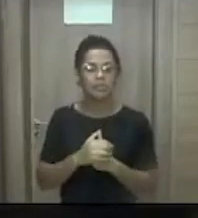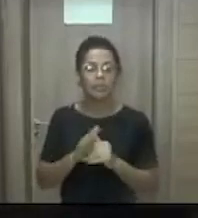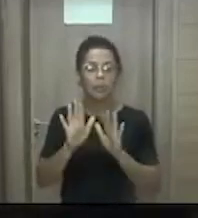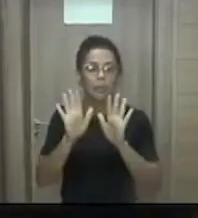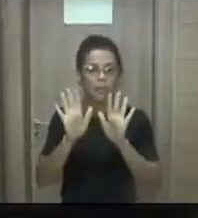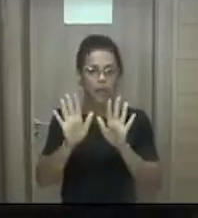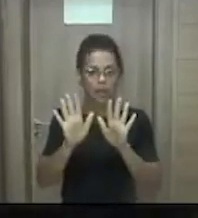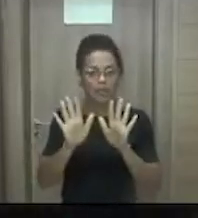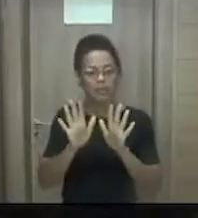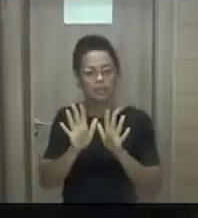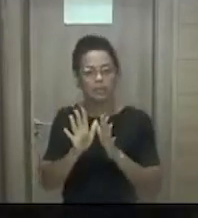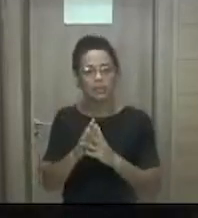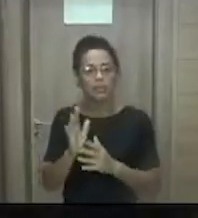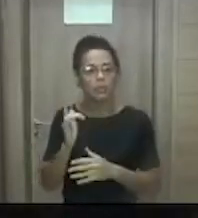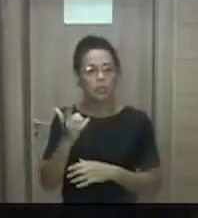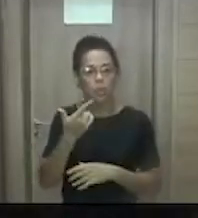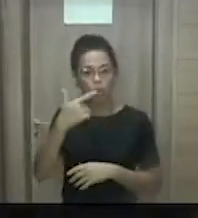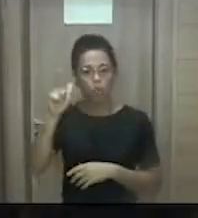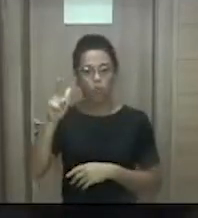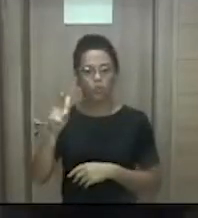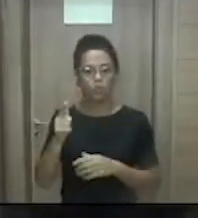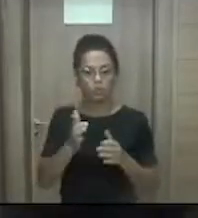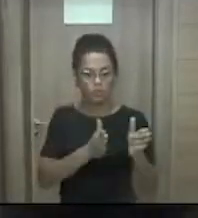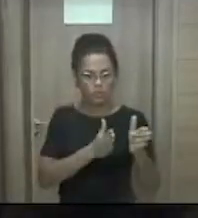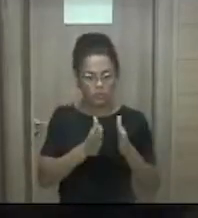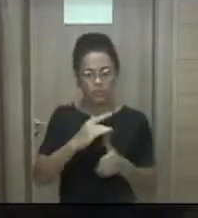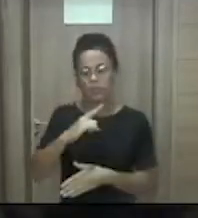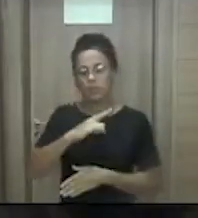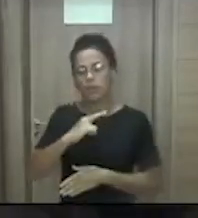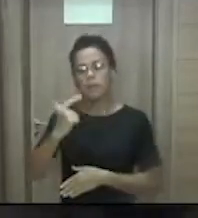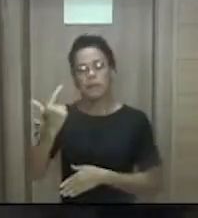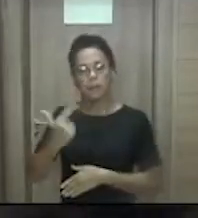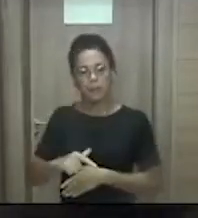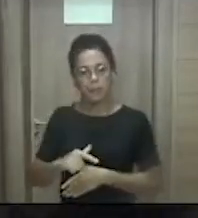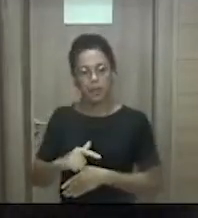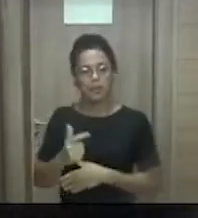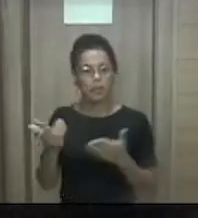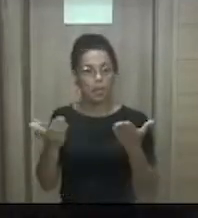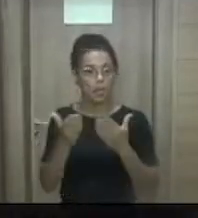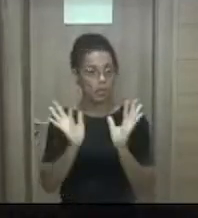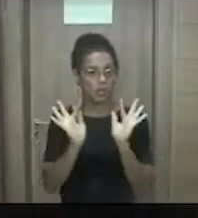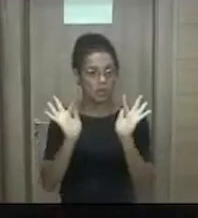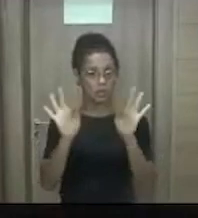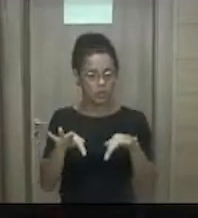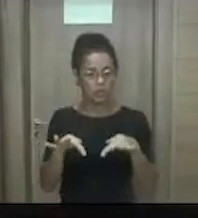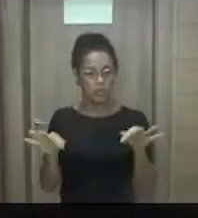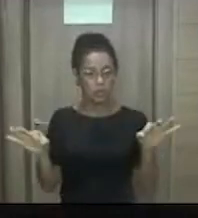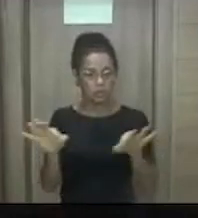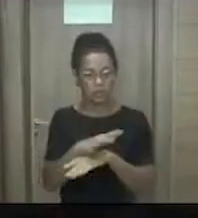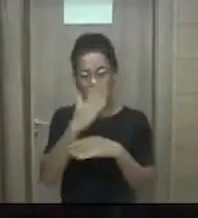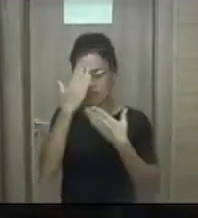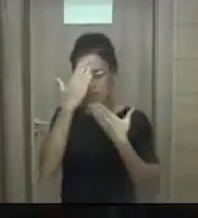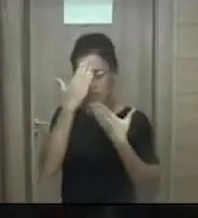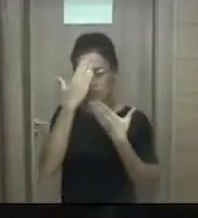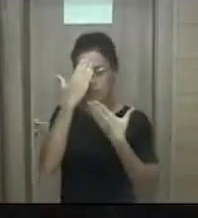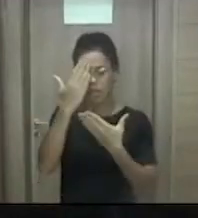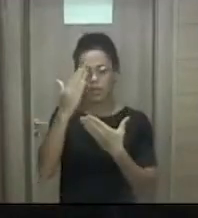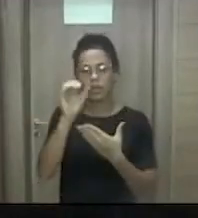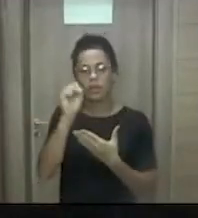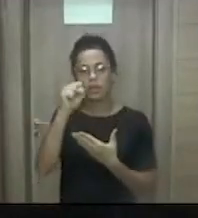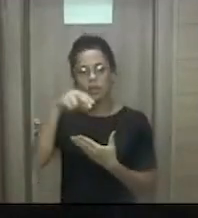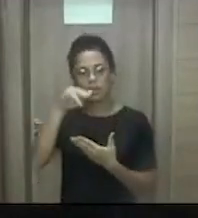Mas acho que outros momentos virão, né? Então, eu finalizo o seminário de hoje agradecendo a